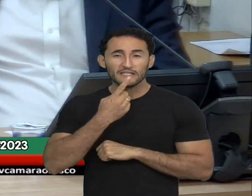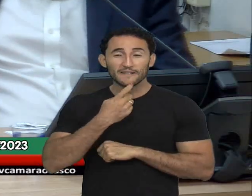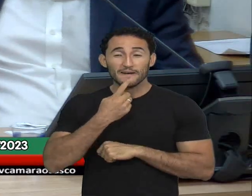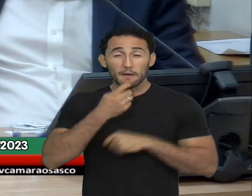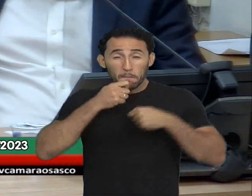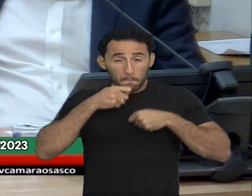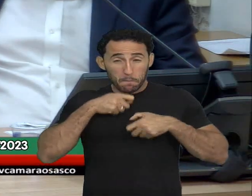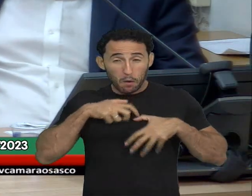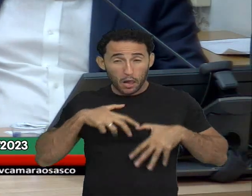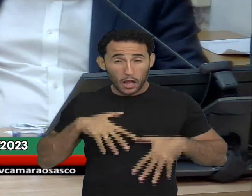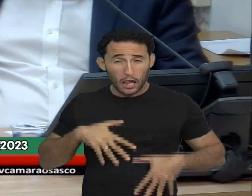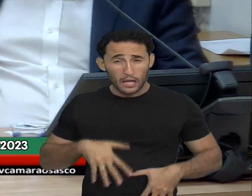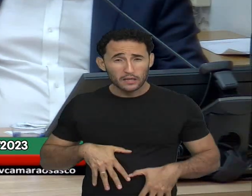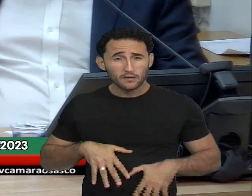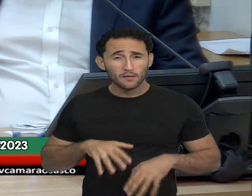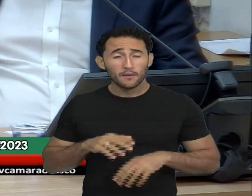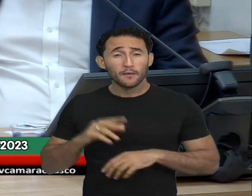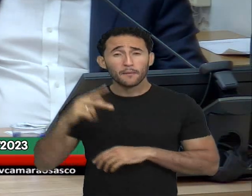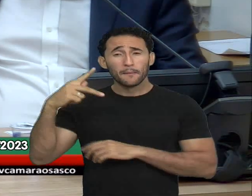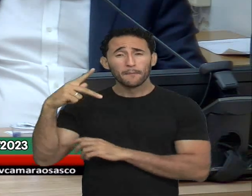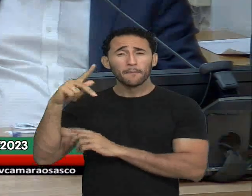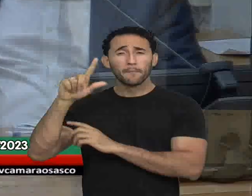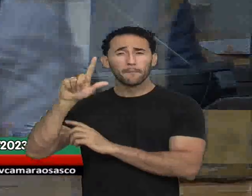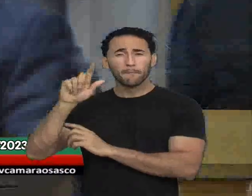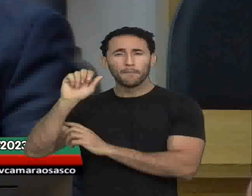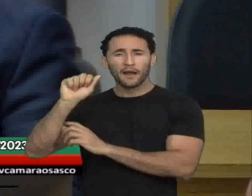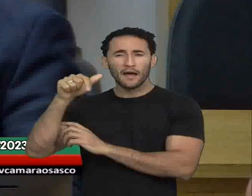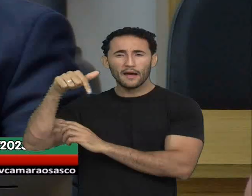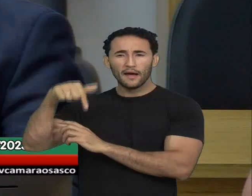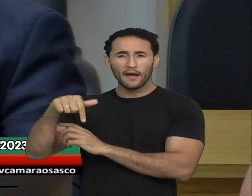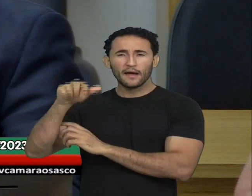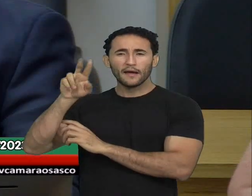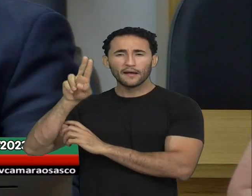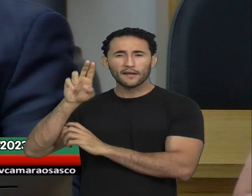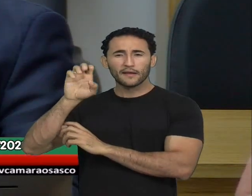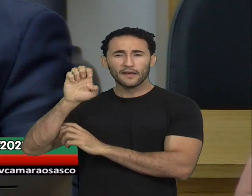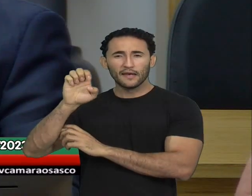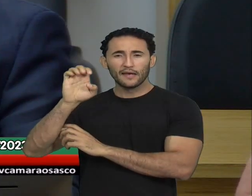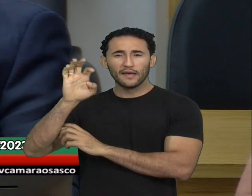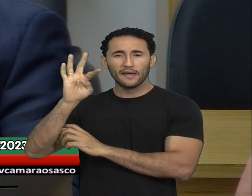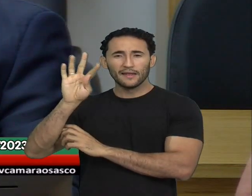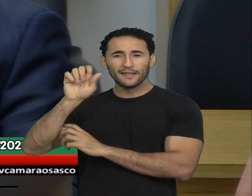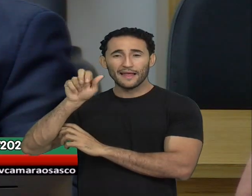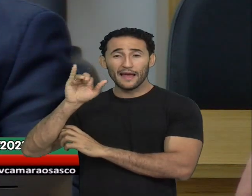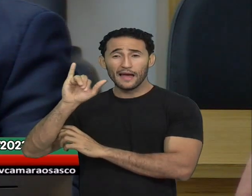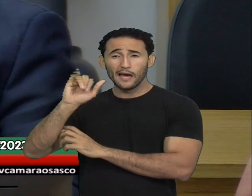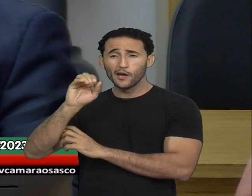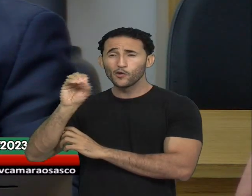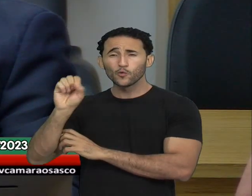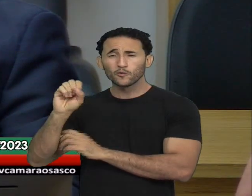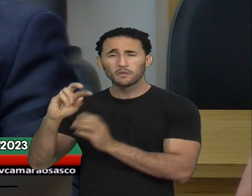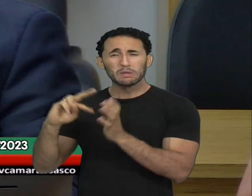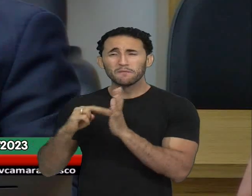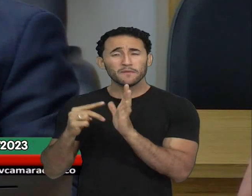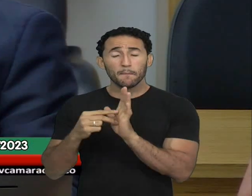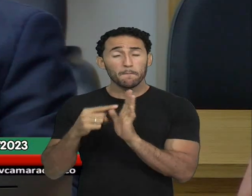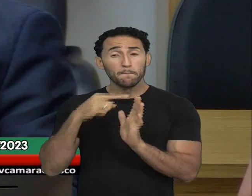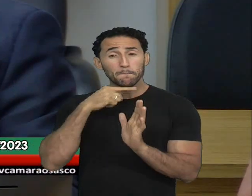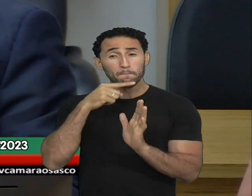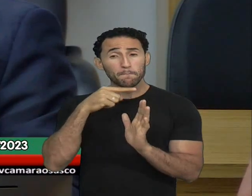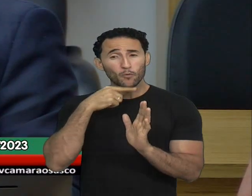até explicar, né, o que é plaquetários, né? Isso. É uma pergunta bem pertinente